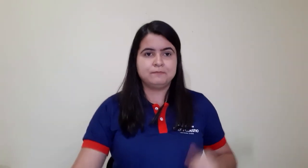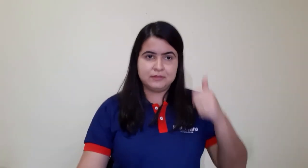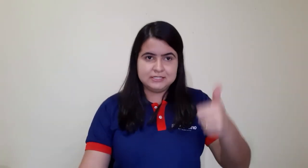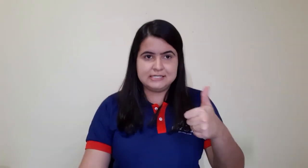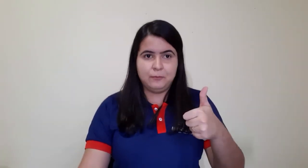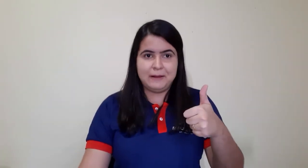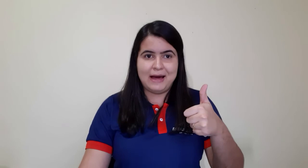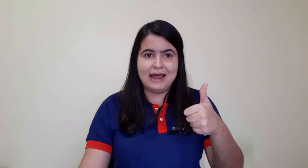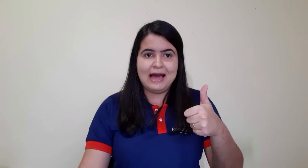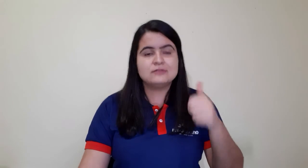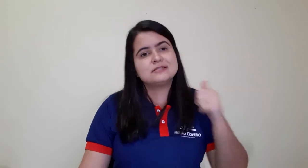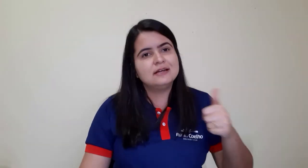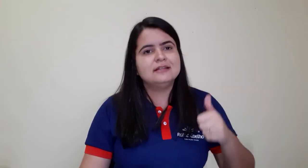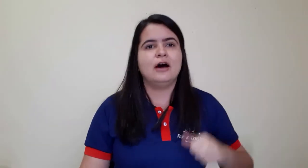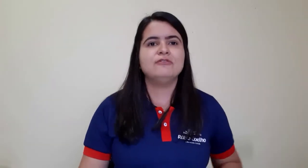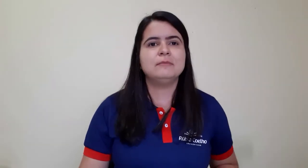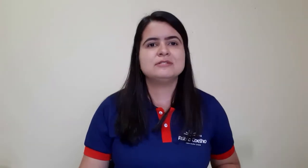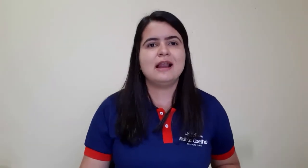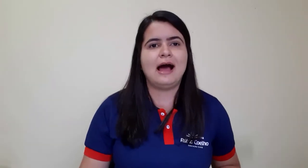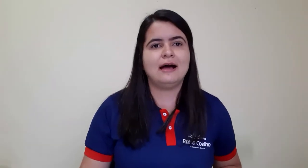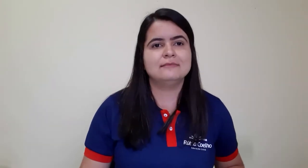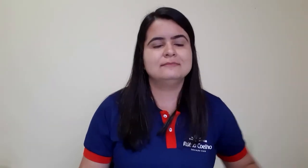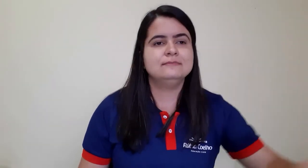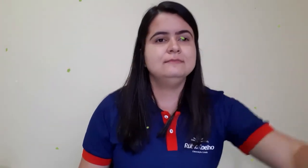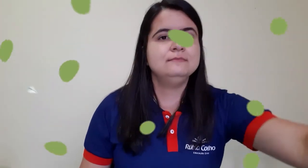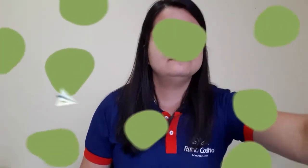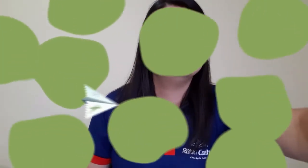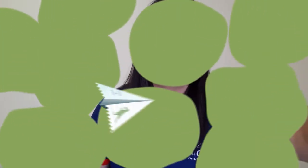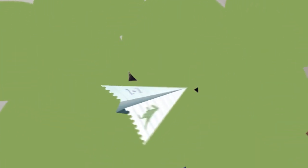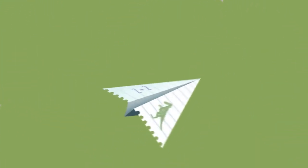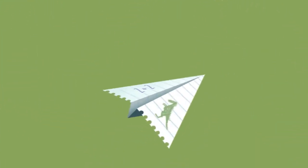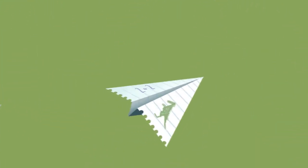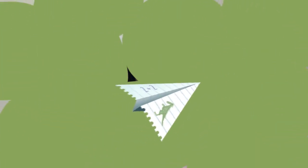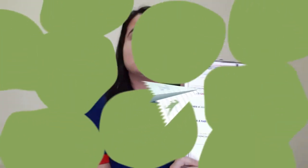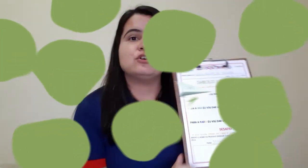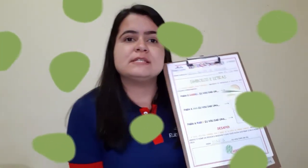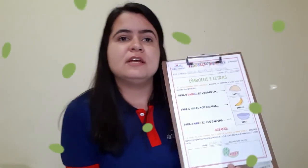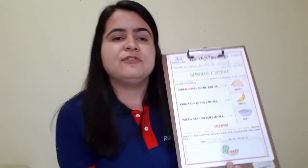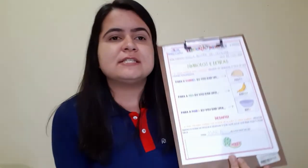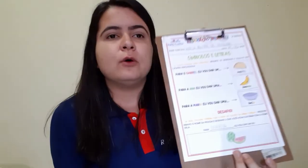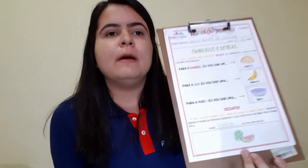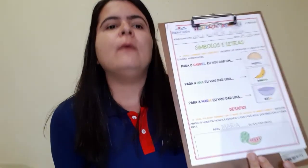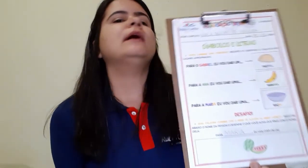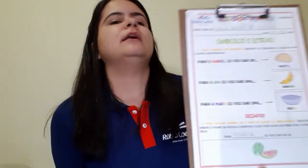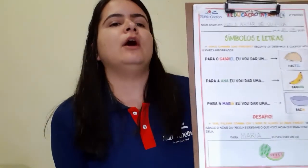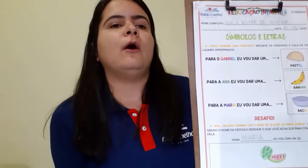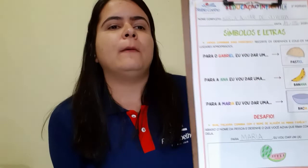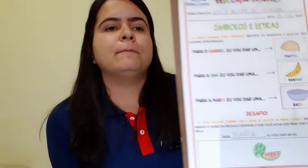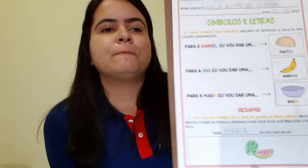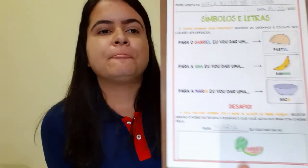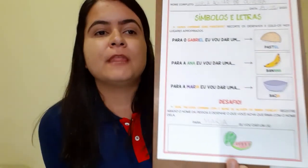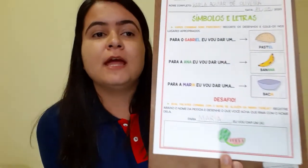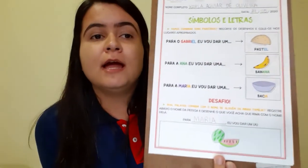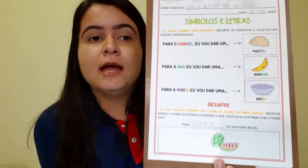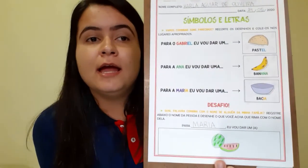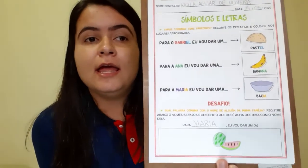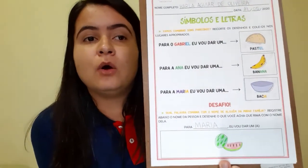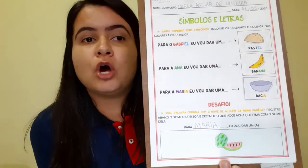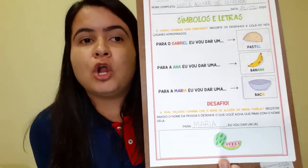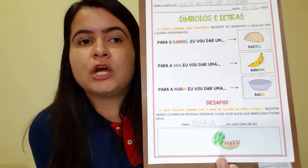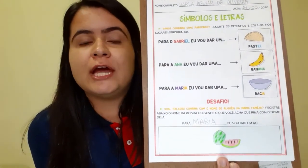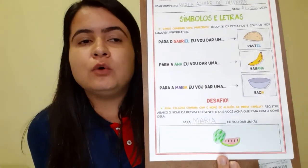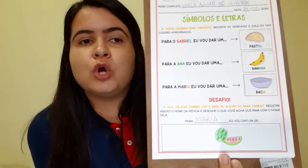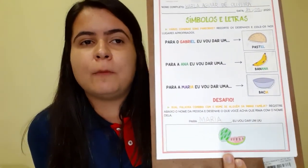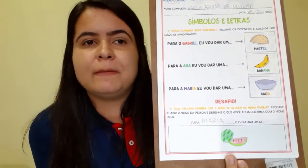pessoa. Estão preparados? Então vamos lá. Eu já consegui fazer o meu aqui, ó.